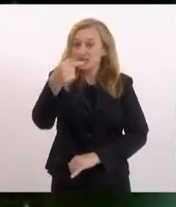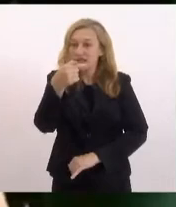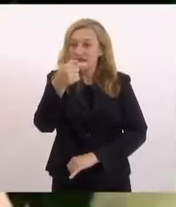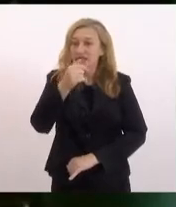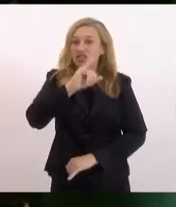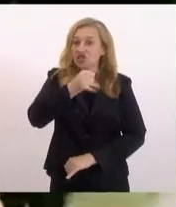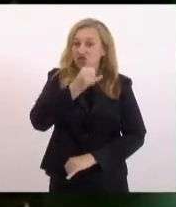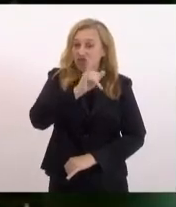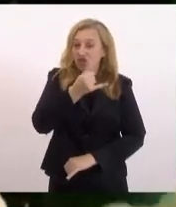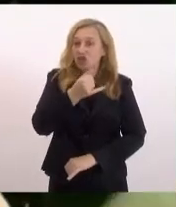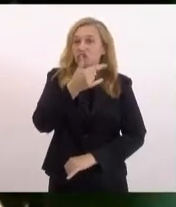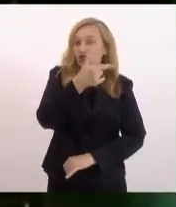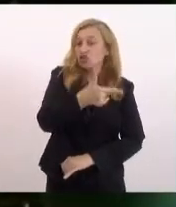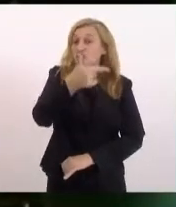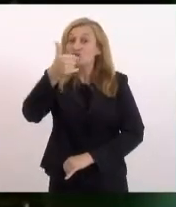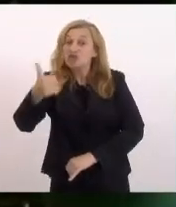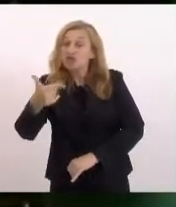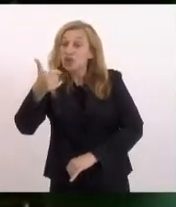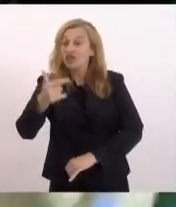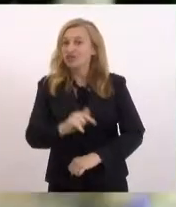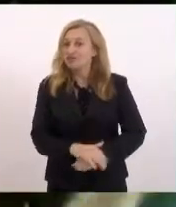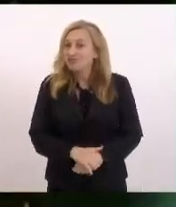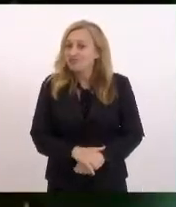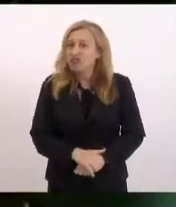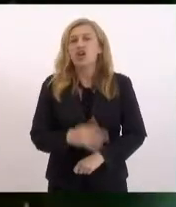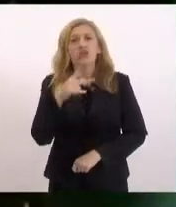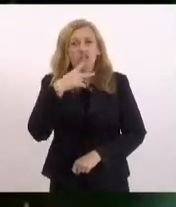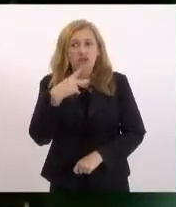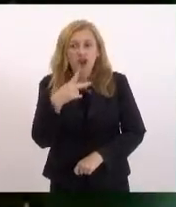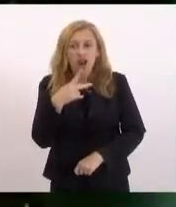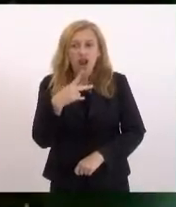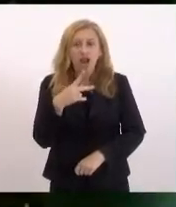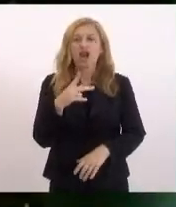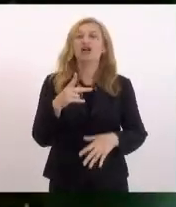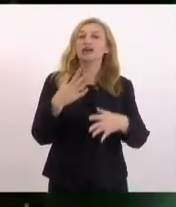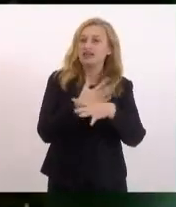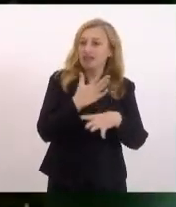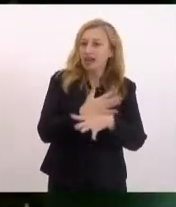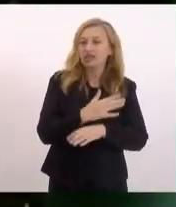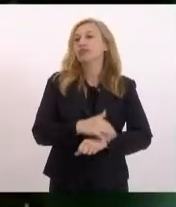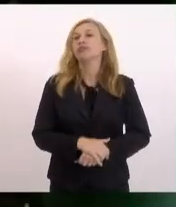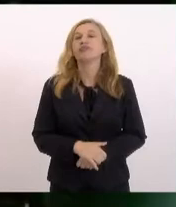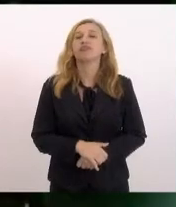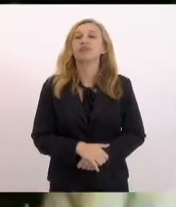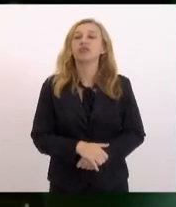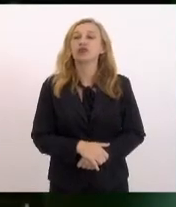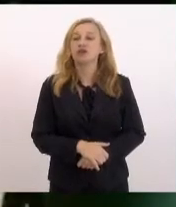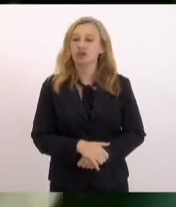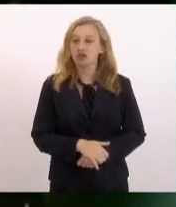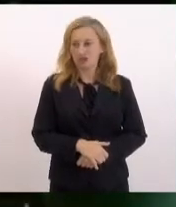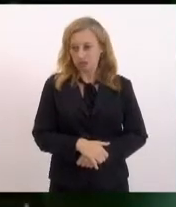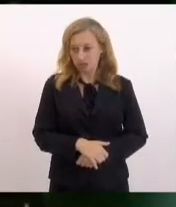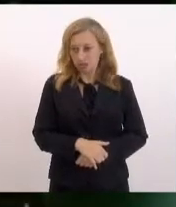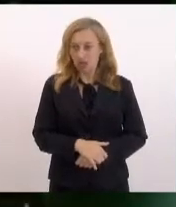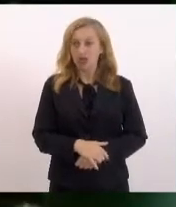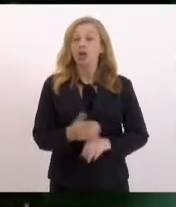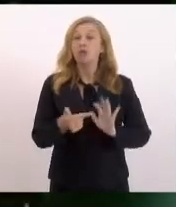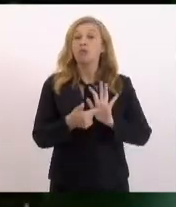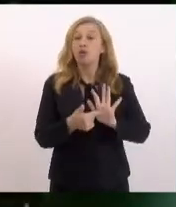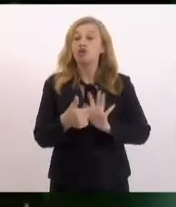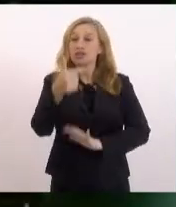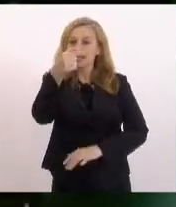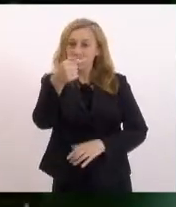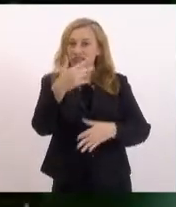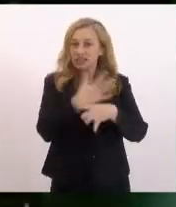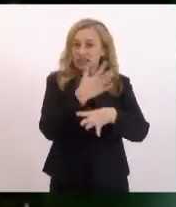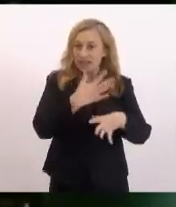janeiro de 2022. E eu vou dizer quais são as cidades. Esses dados compilados mostram que 7